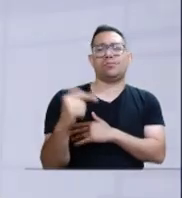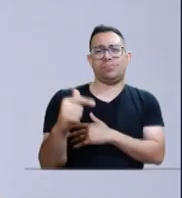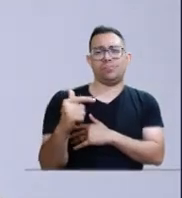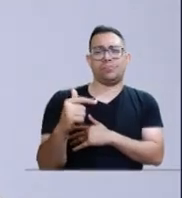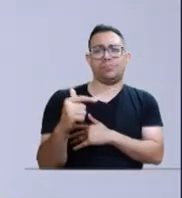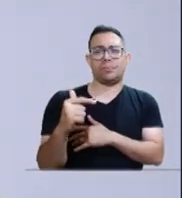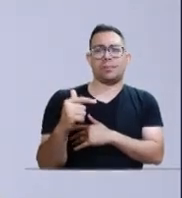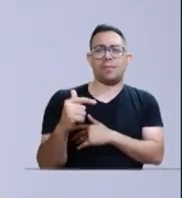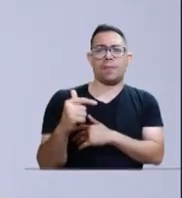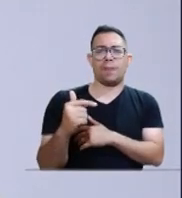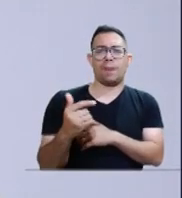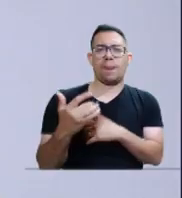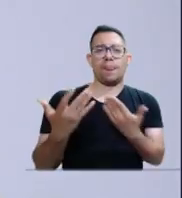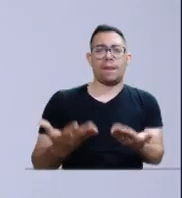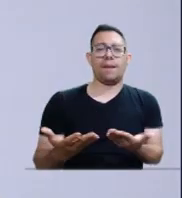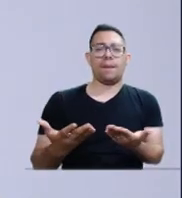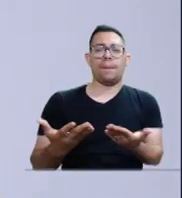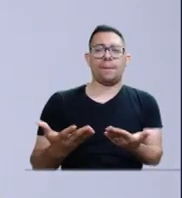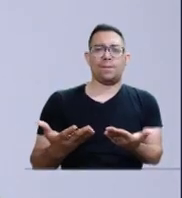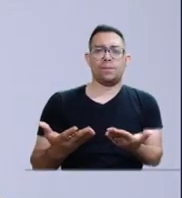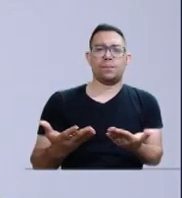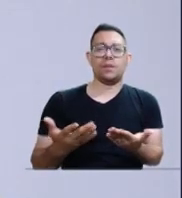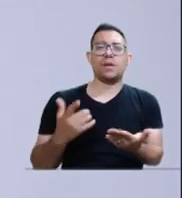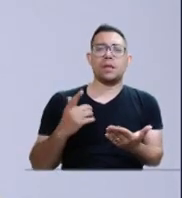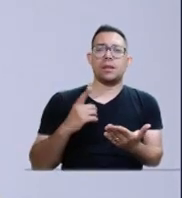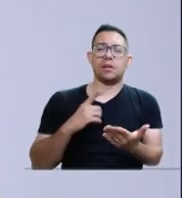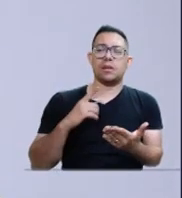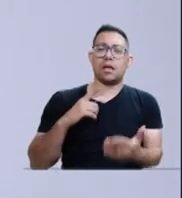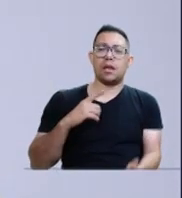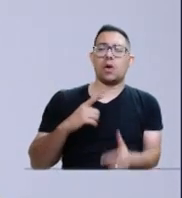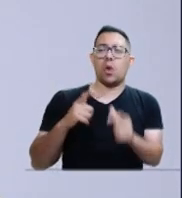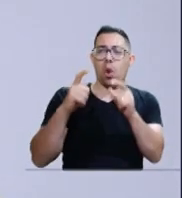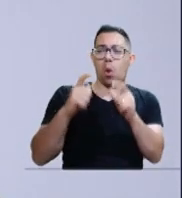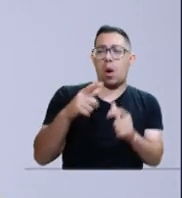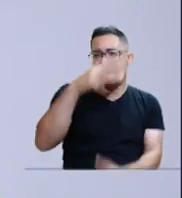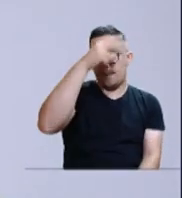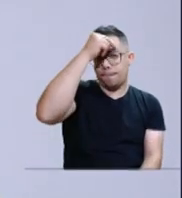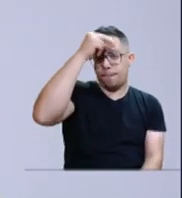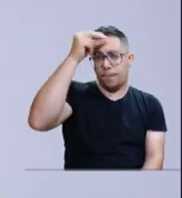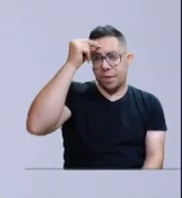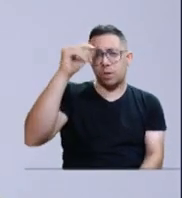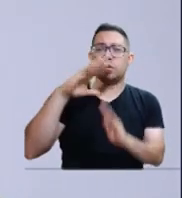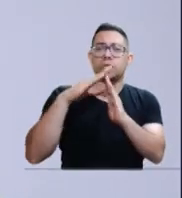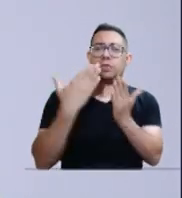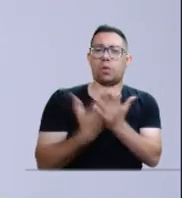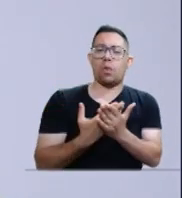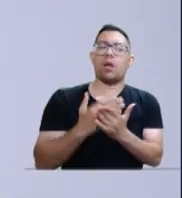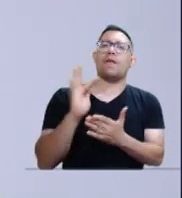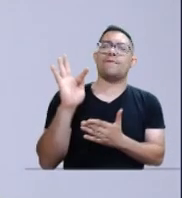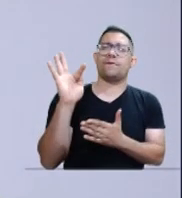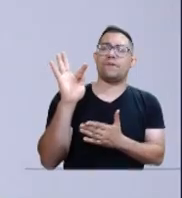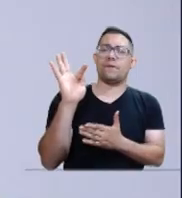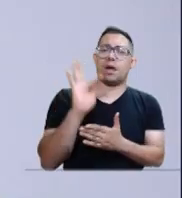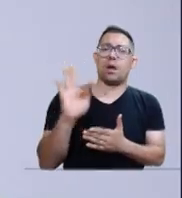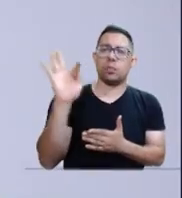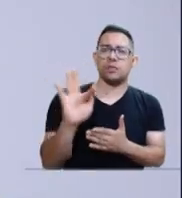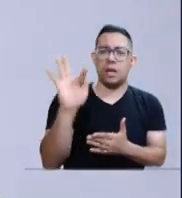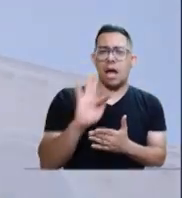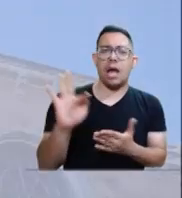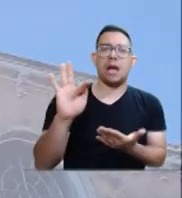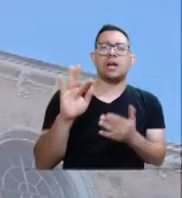é ameaçada no cotidiano. As instituições públicas que zelam pela